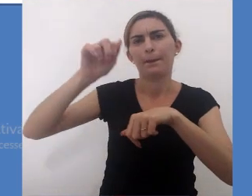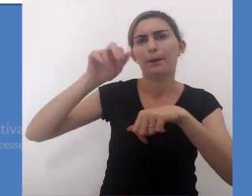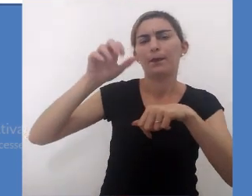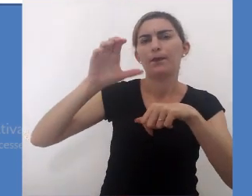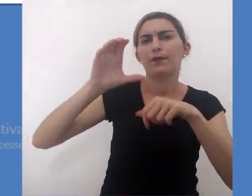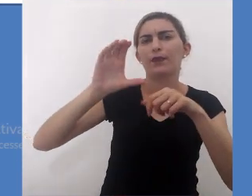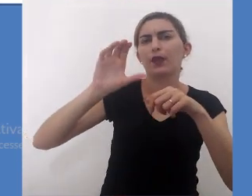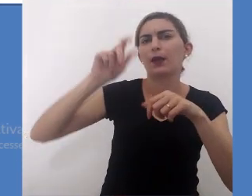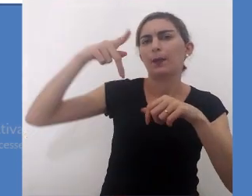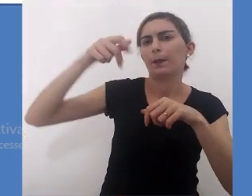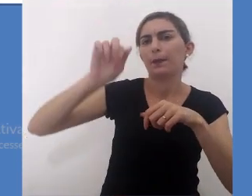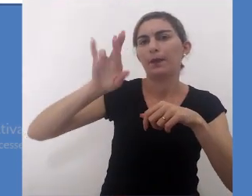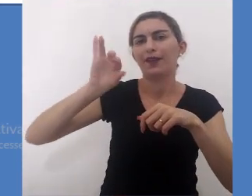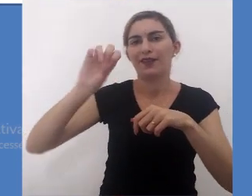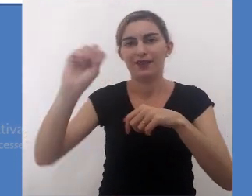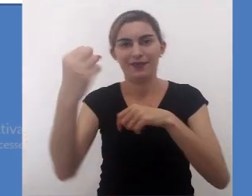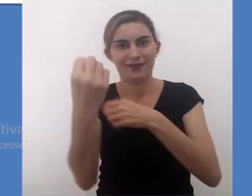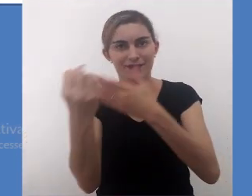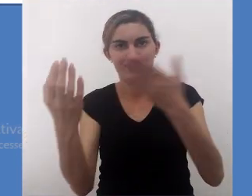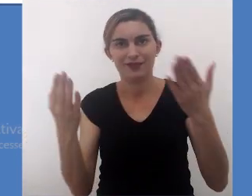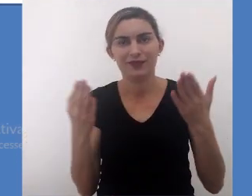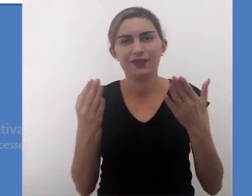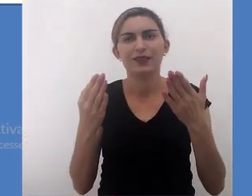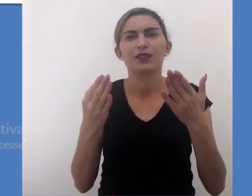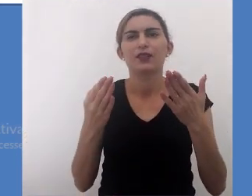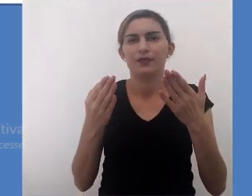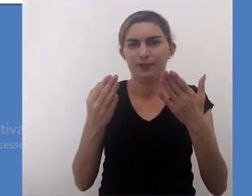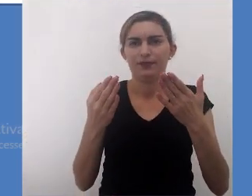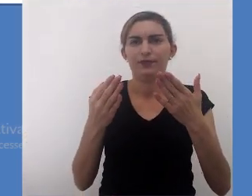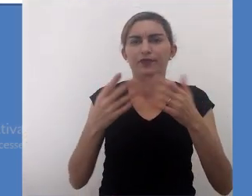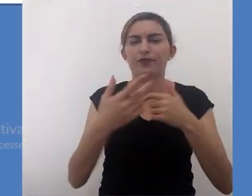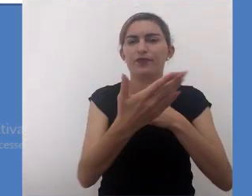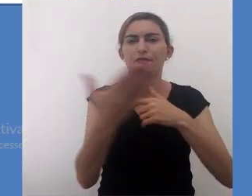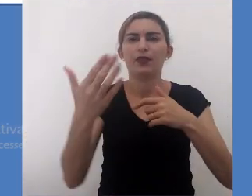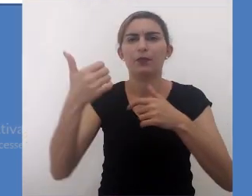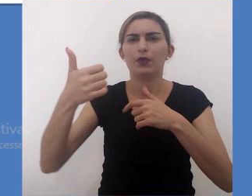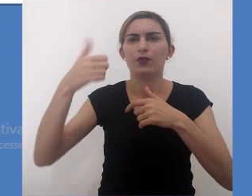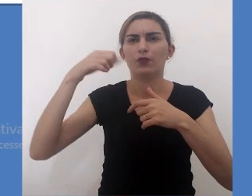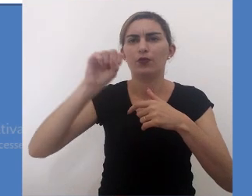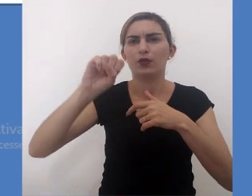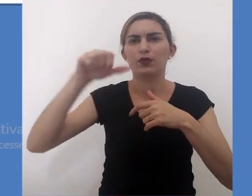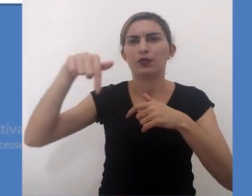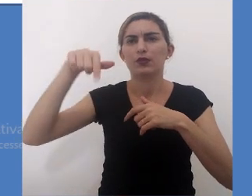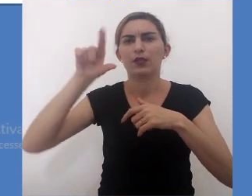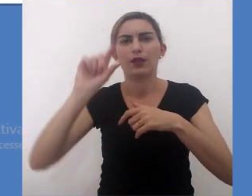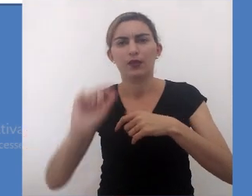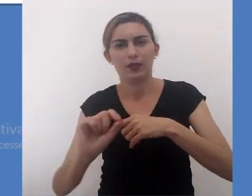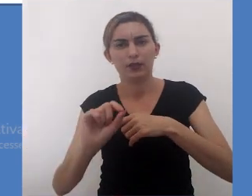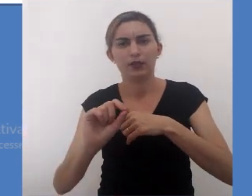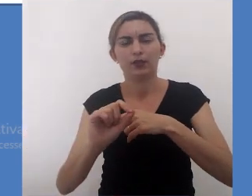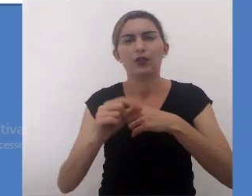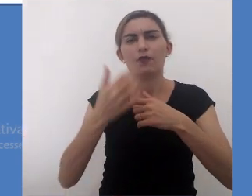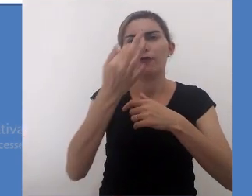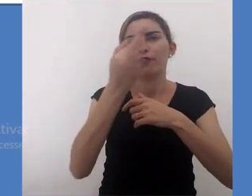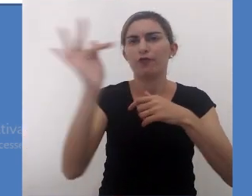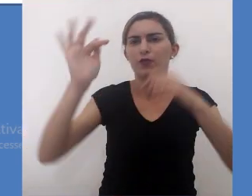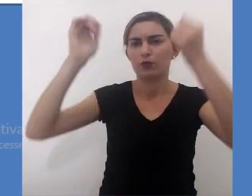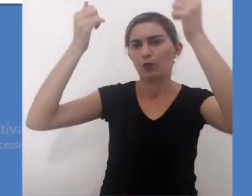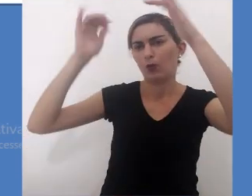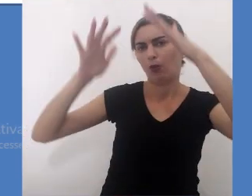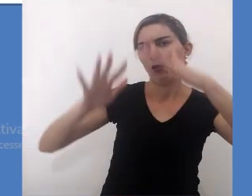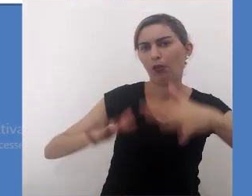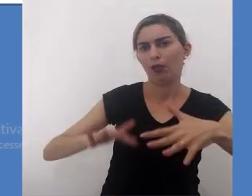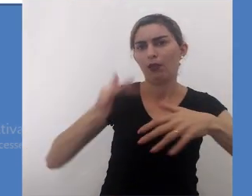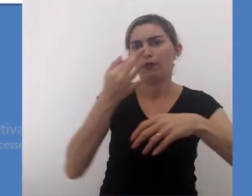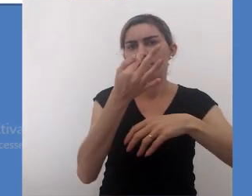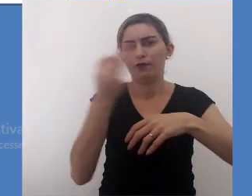interessante, né, que é uma de Paris, 1870. Com a derrota na França, né,